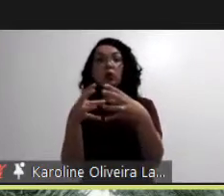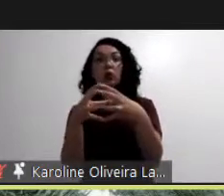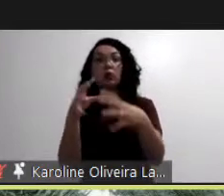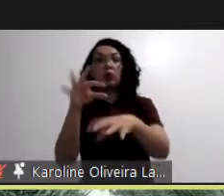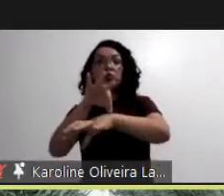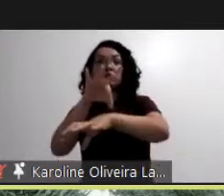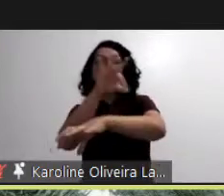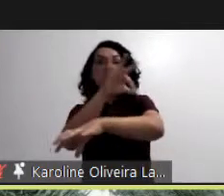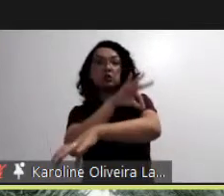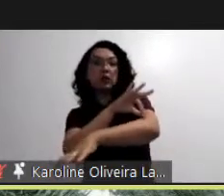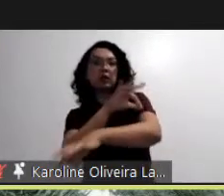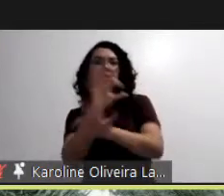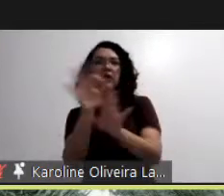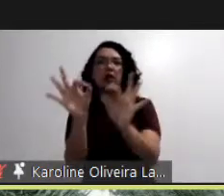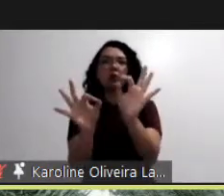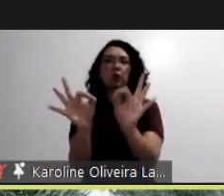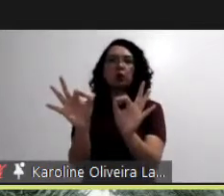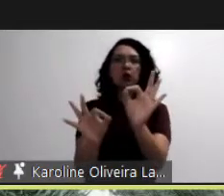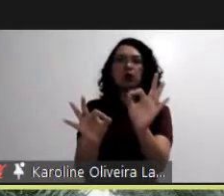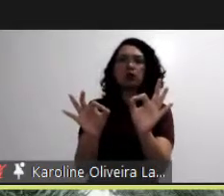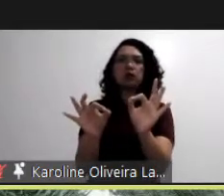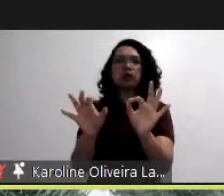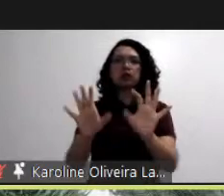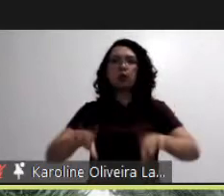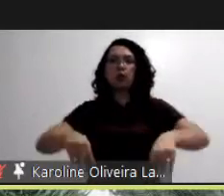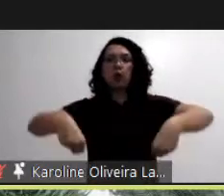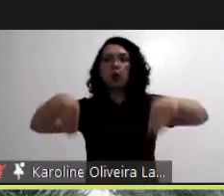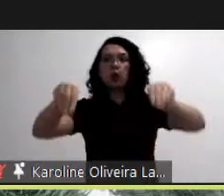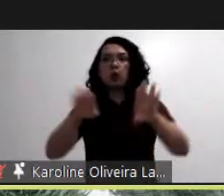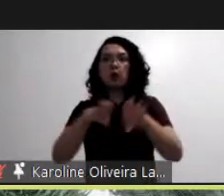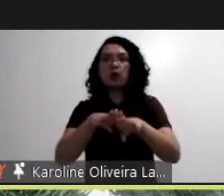o tapete, tudo isso faz parte um pouco dessa